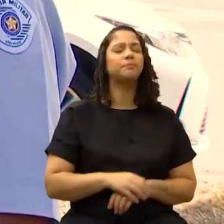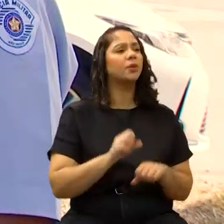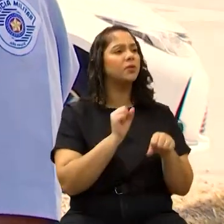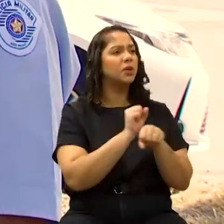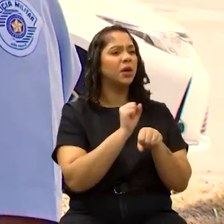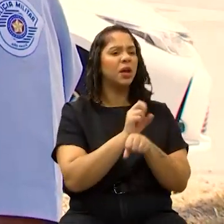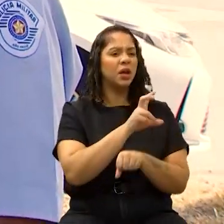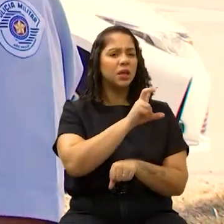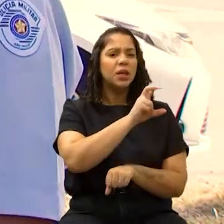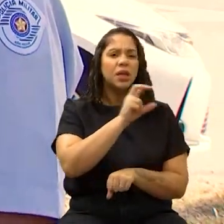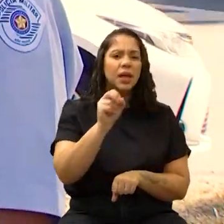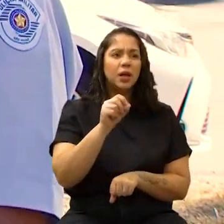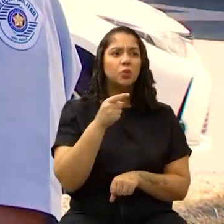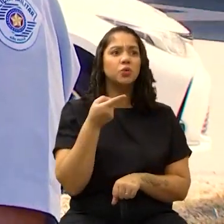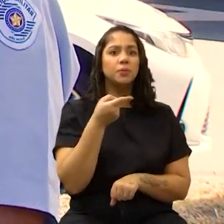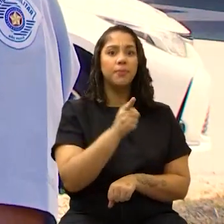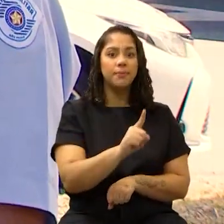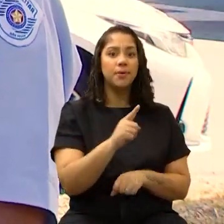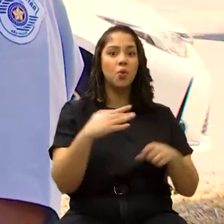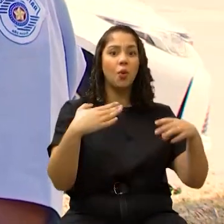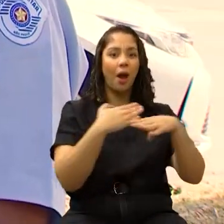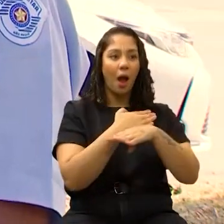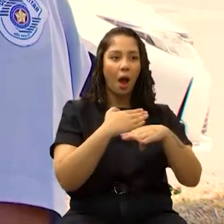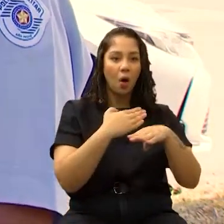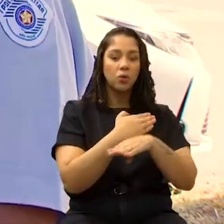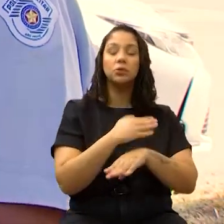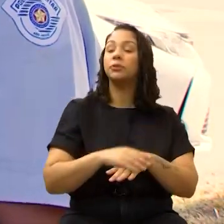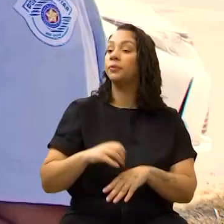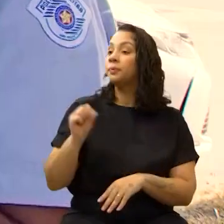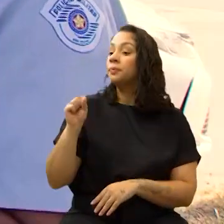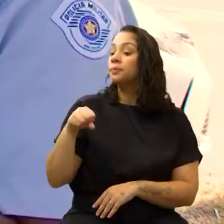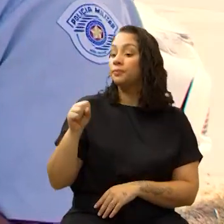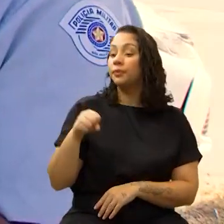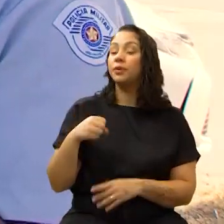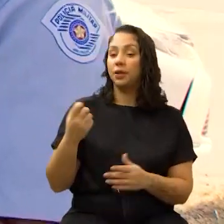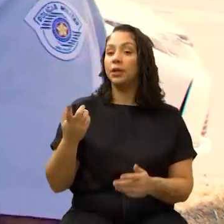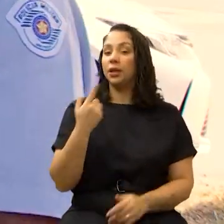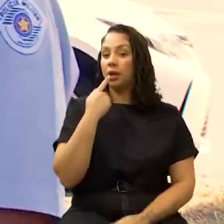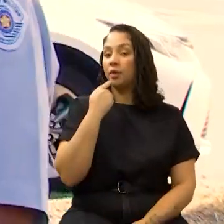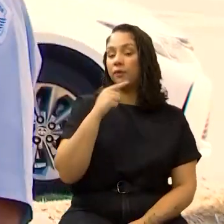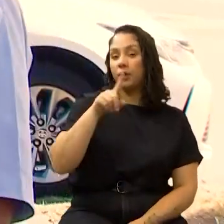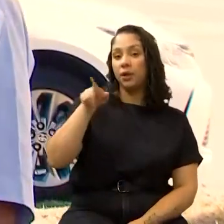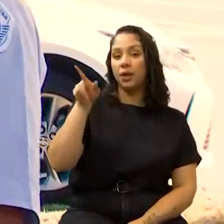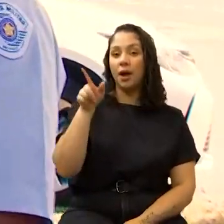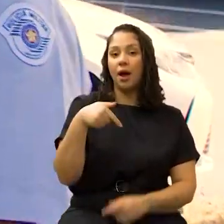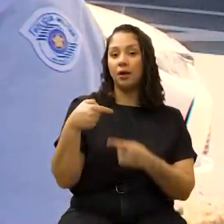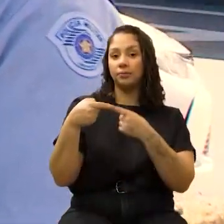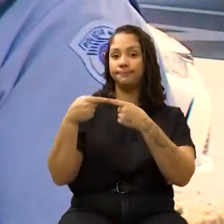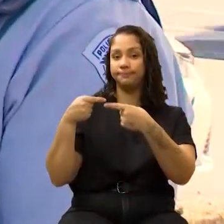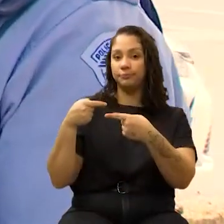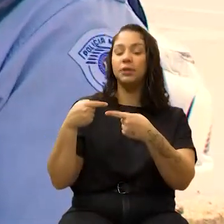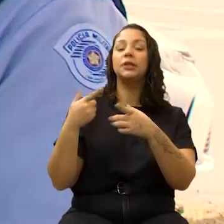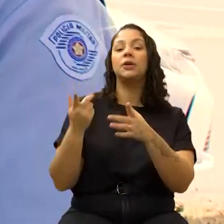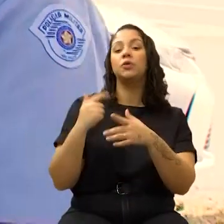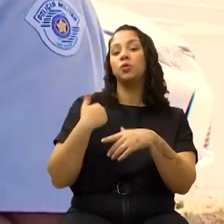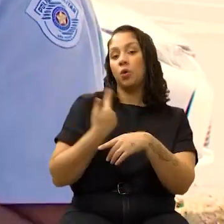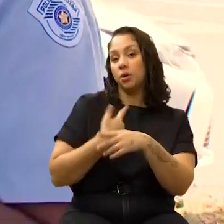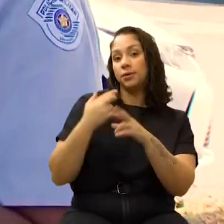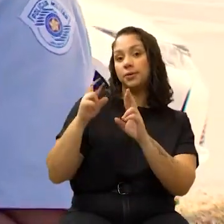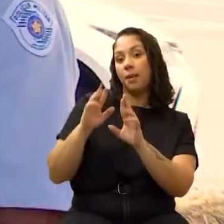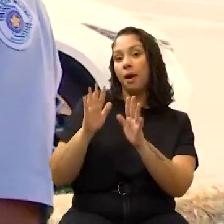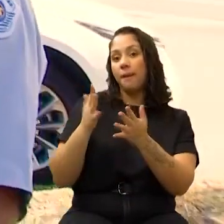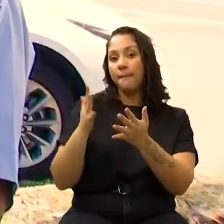então de 500 mil carros, é isso? Com certeza, é feriado aí prolongado, então a gente